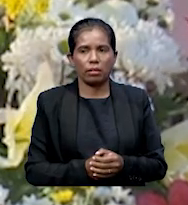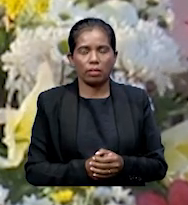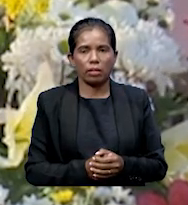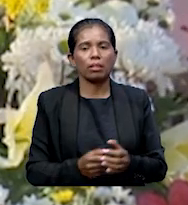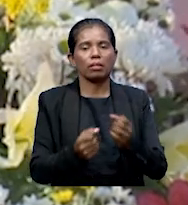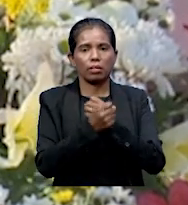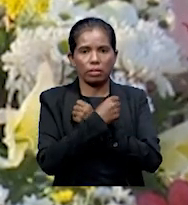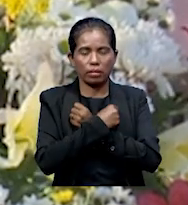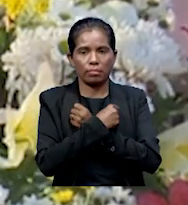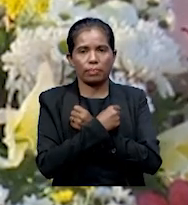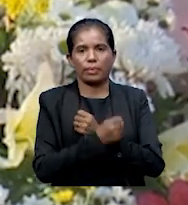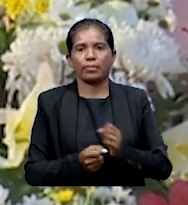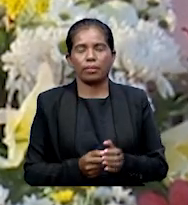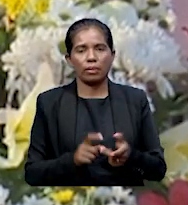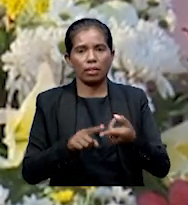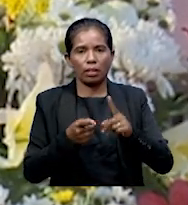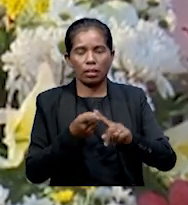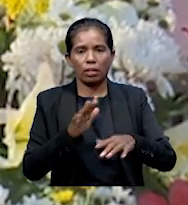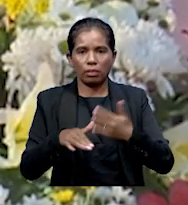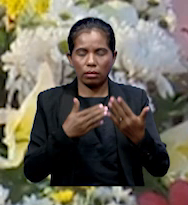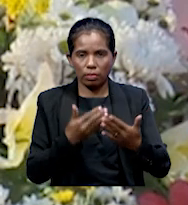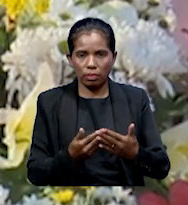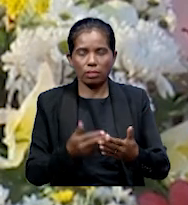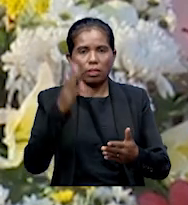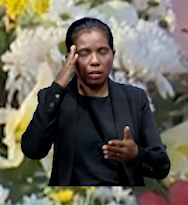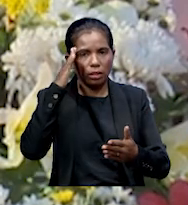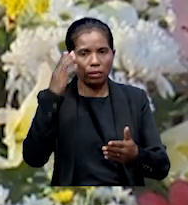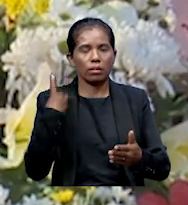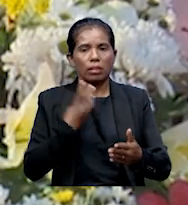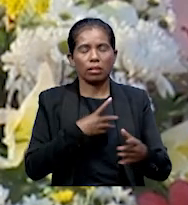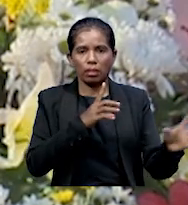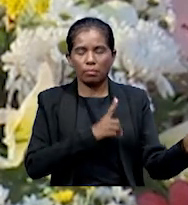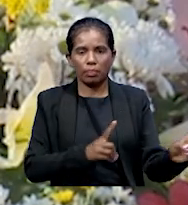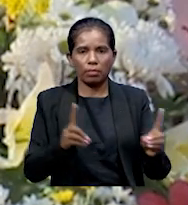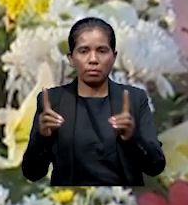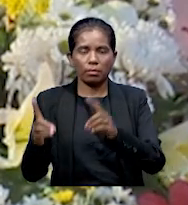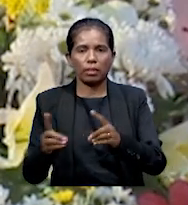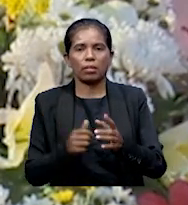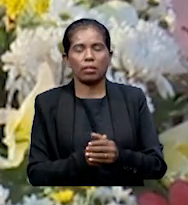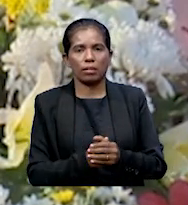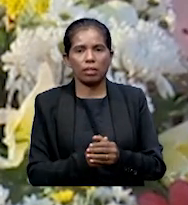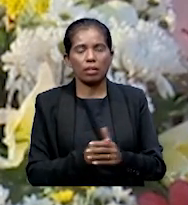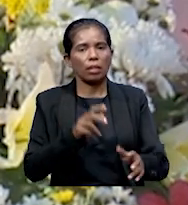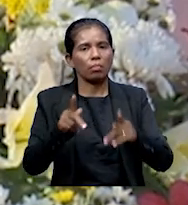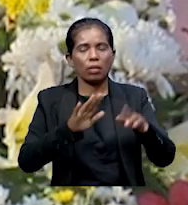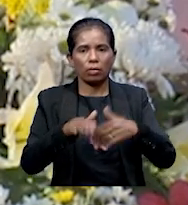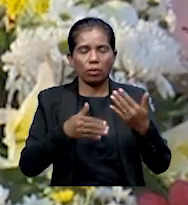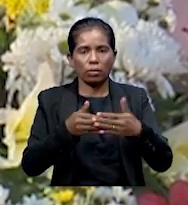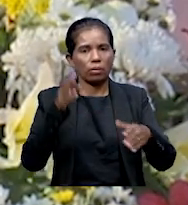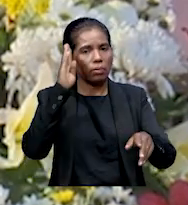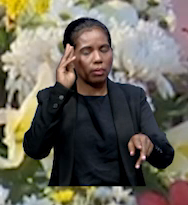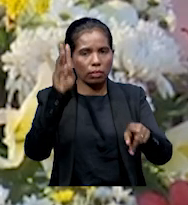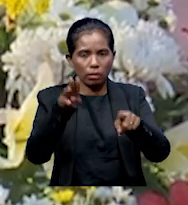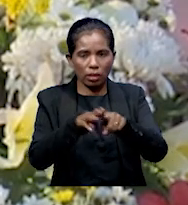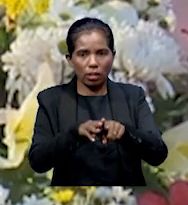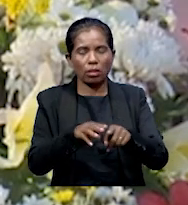radomi malo. Kano imolo kita tu implementa dokumenta papa nini yang fatel dan it ema hotu miasa kumau alin hode